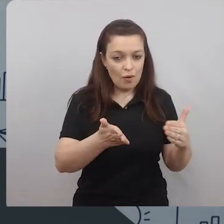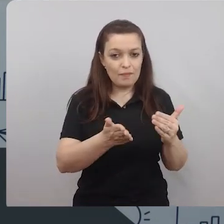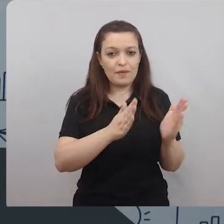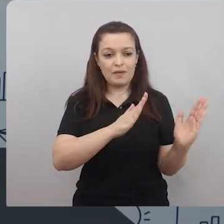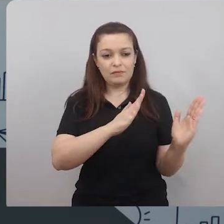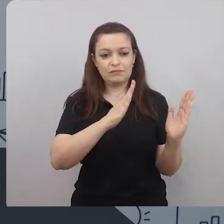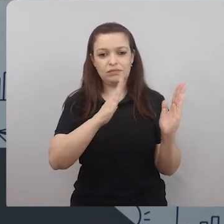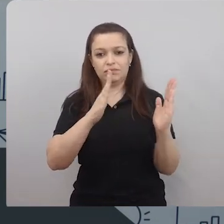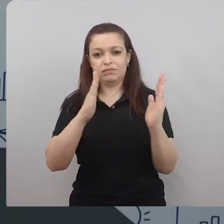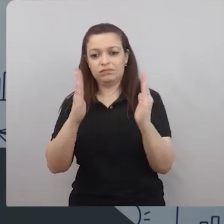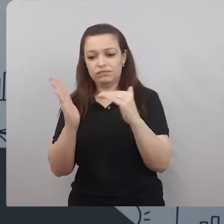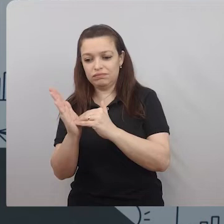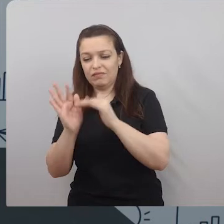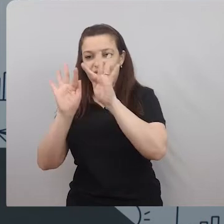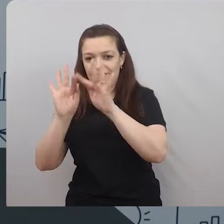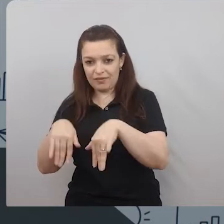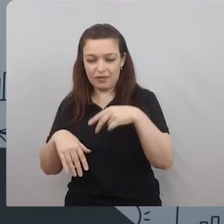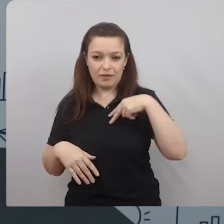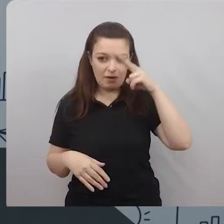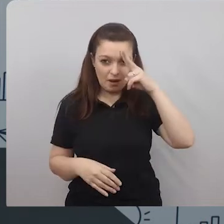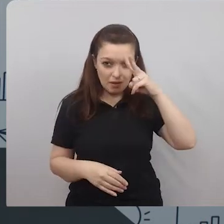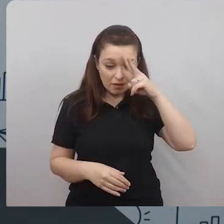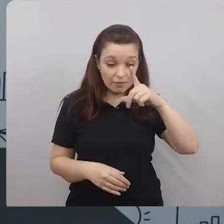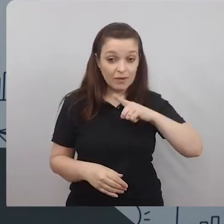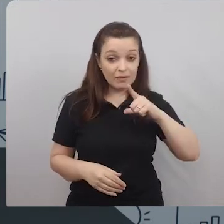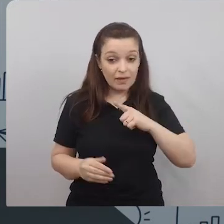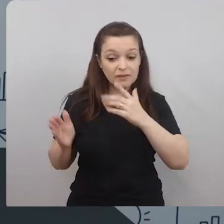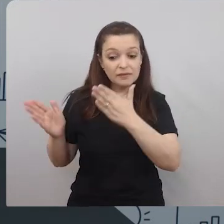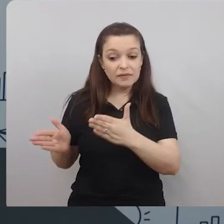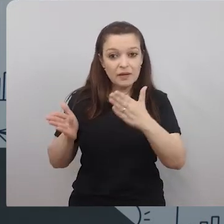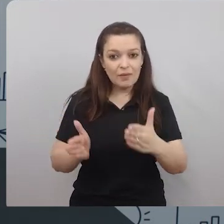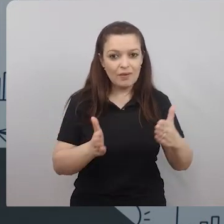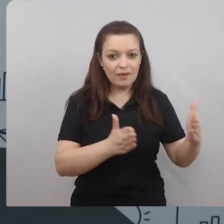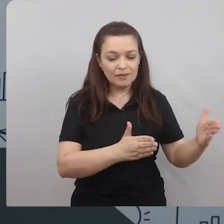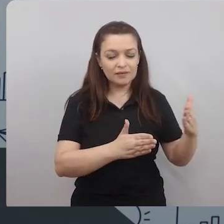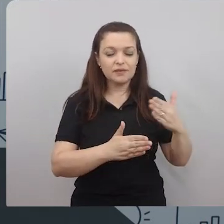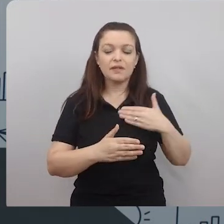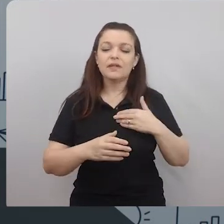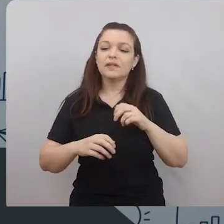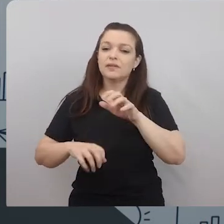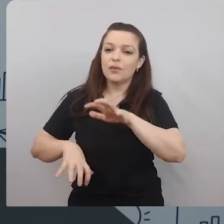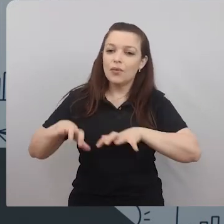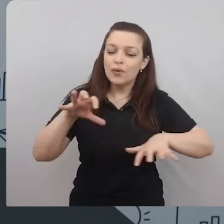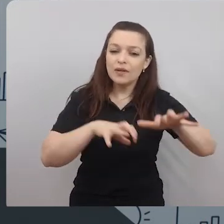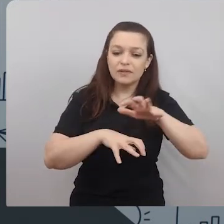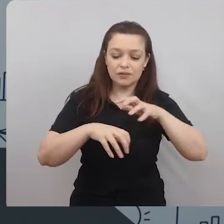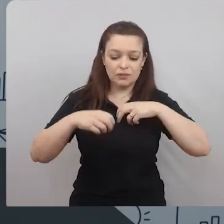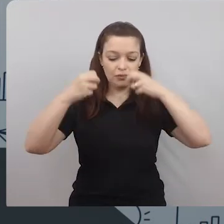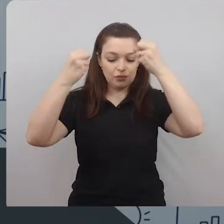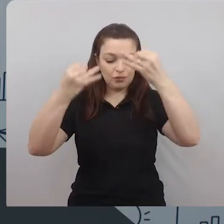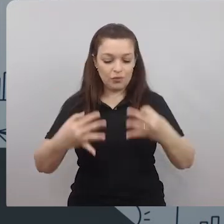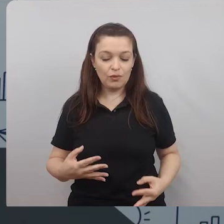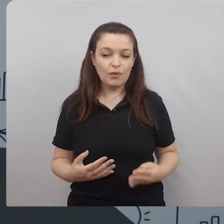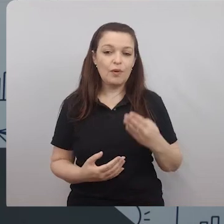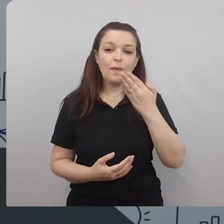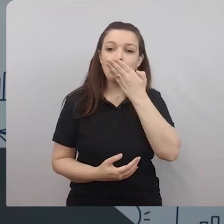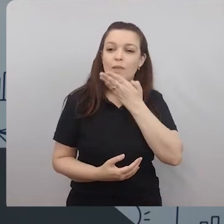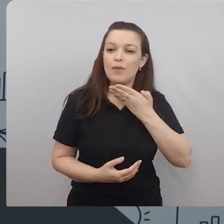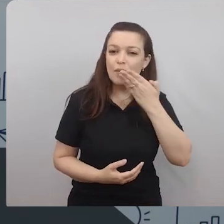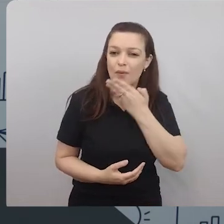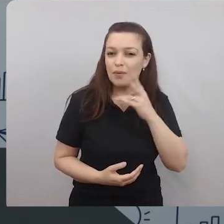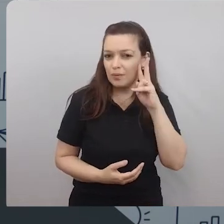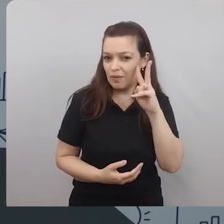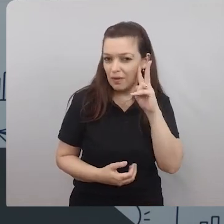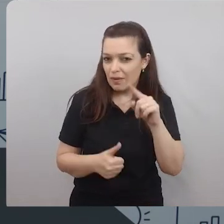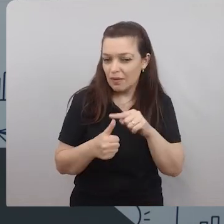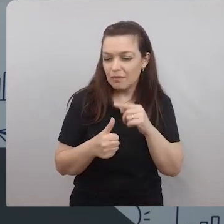começo, um meio e um fim da história. Então, nós fizemos, organizamos aqui a sequência